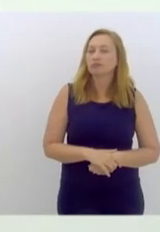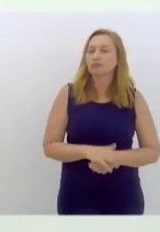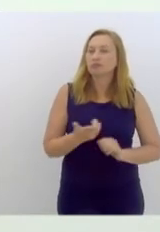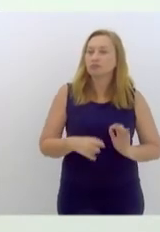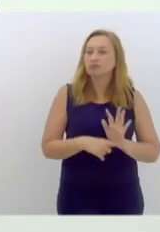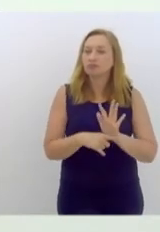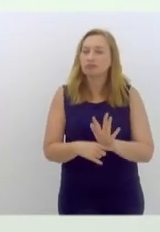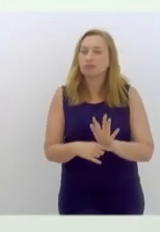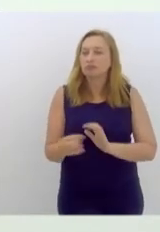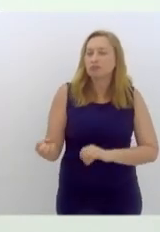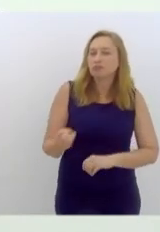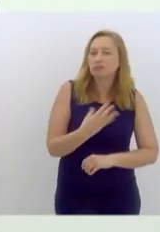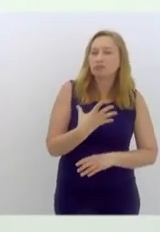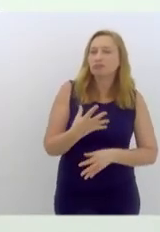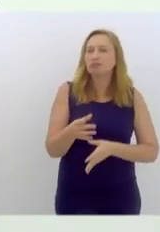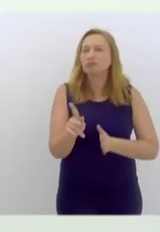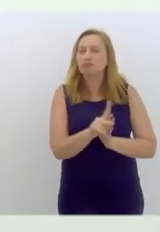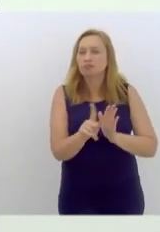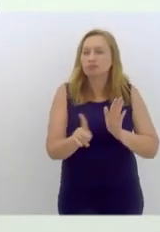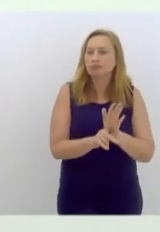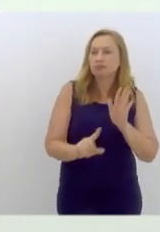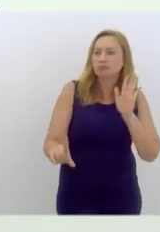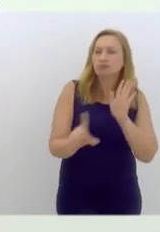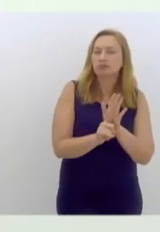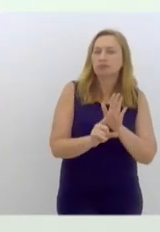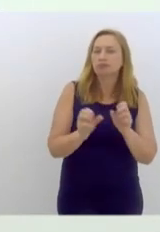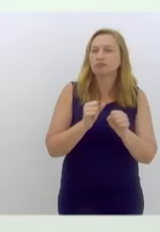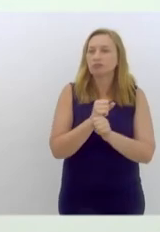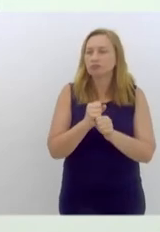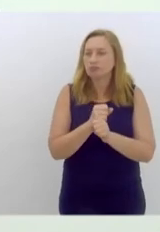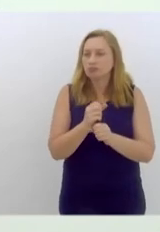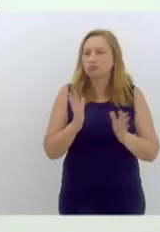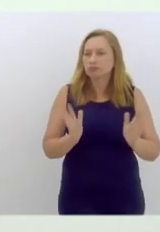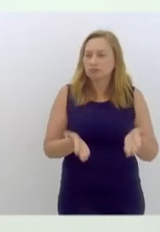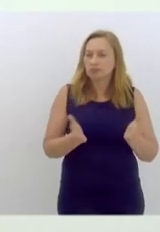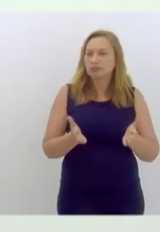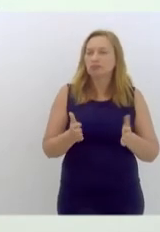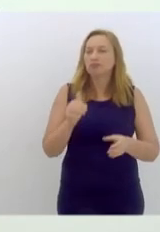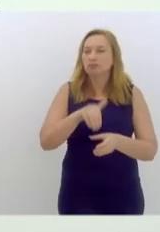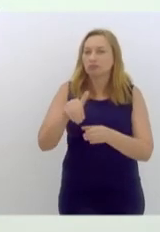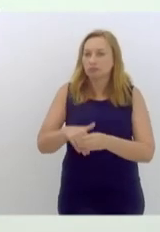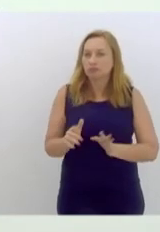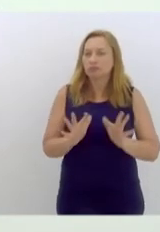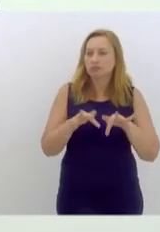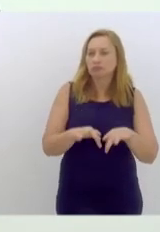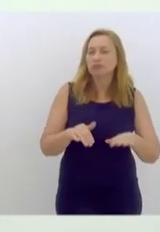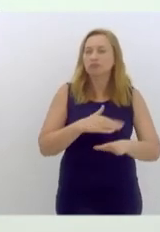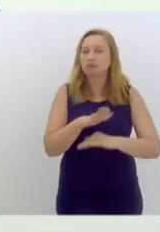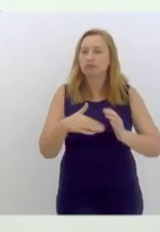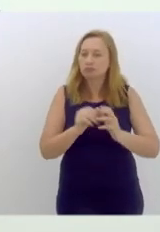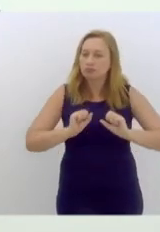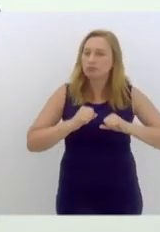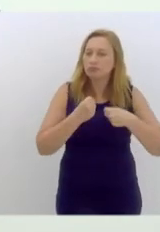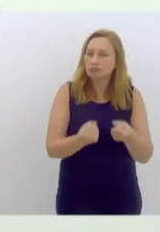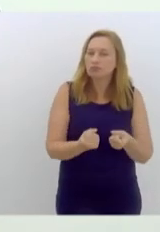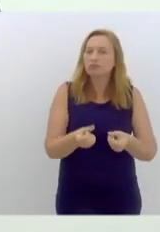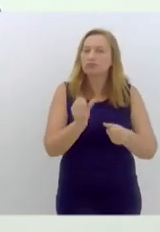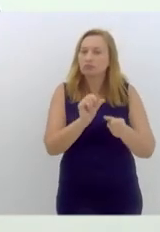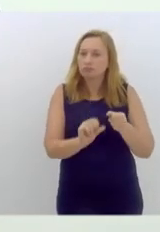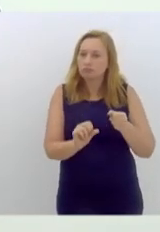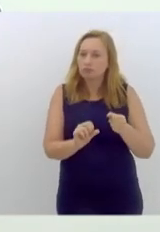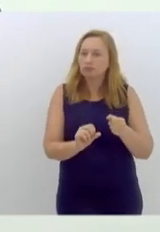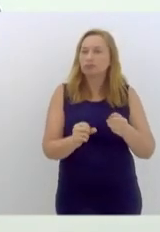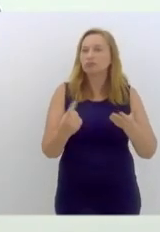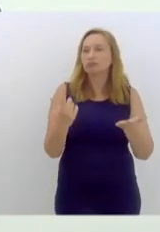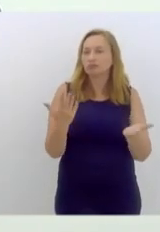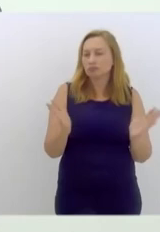traga um novo projeto de lei ainda esse ano para que a gente tenha votação complementar. Então, todo o esforço que a gente realizar de